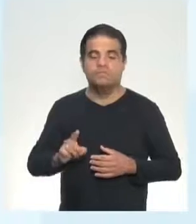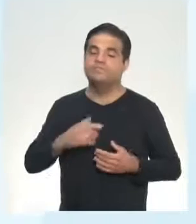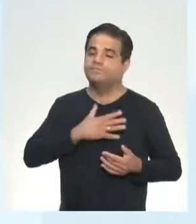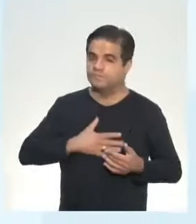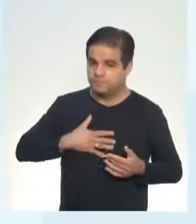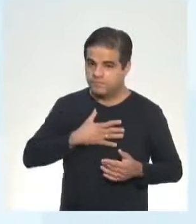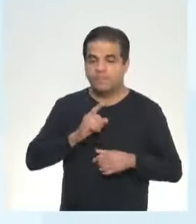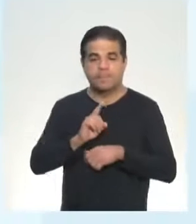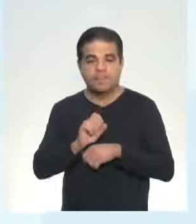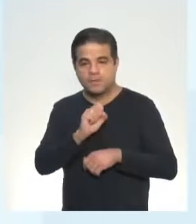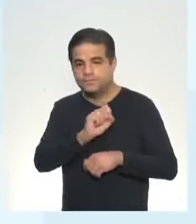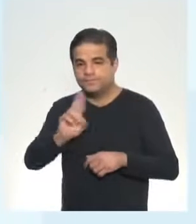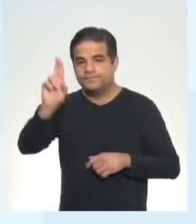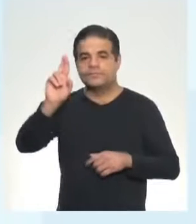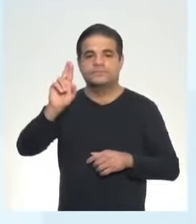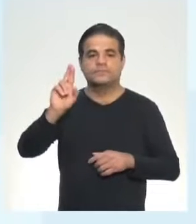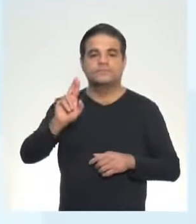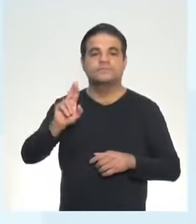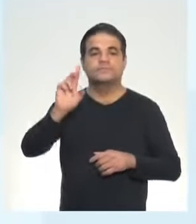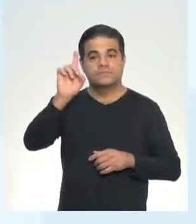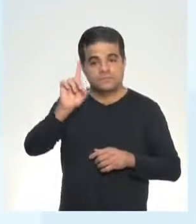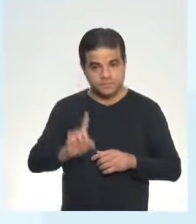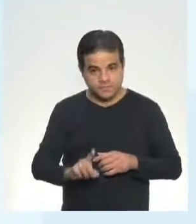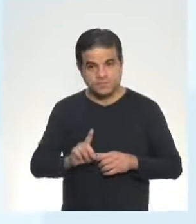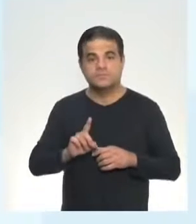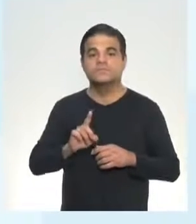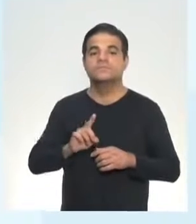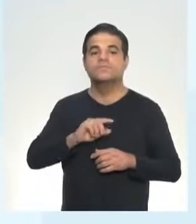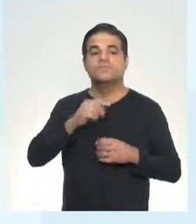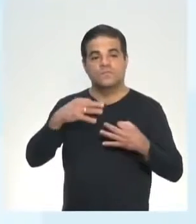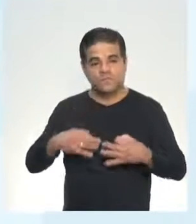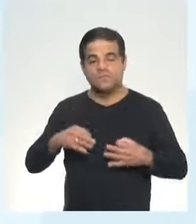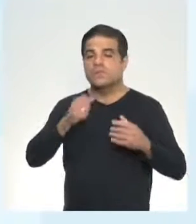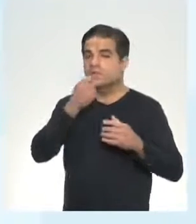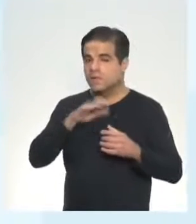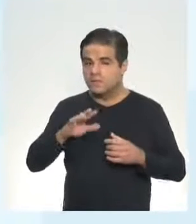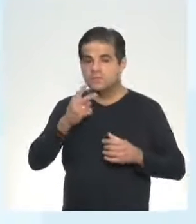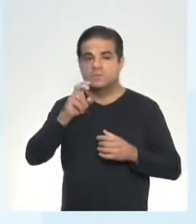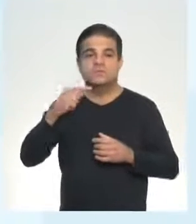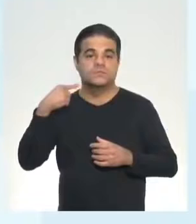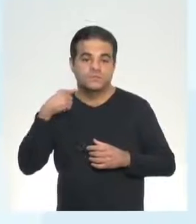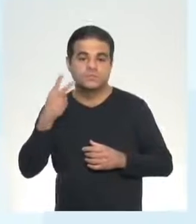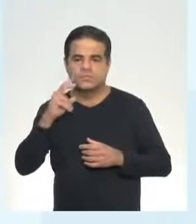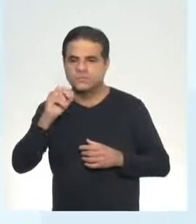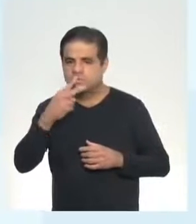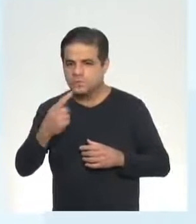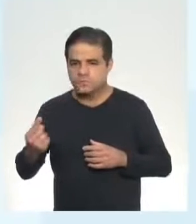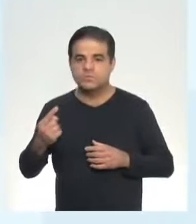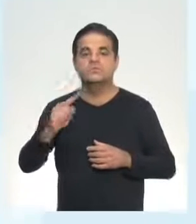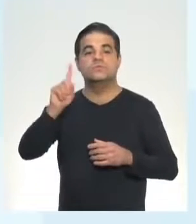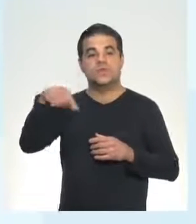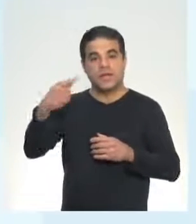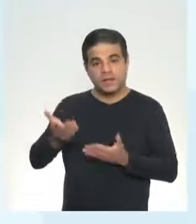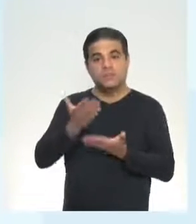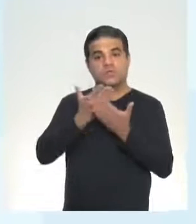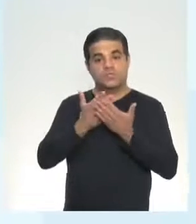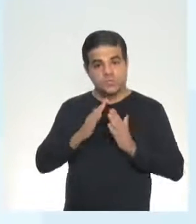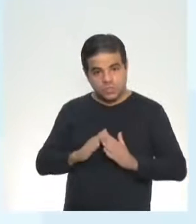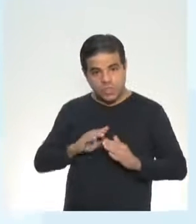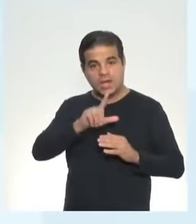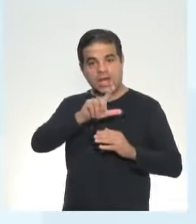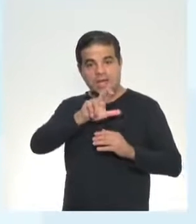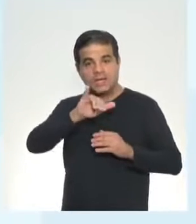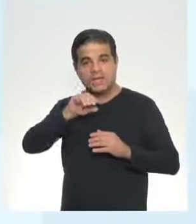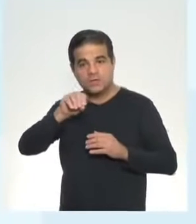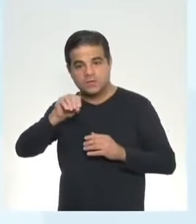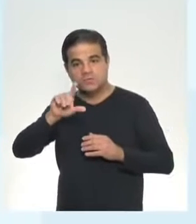senhor diretor José Cardoso. Então, deveria ser Santos, 25 de maio de 2021, a Escola Lírio do Campo,